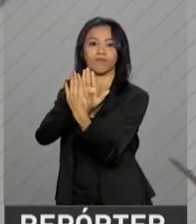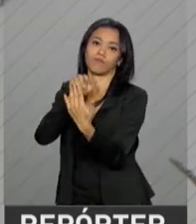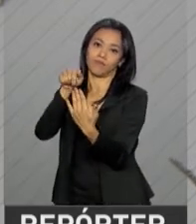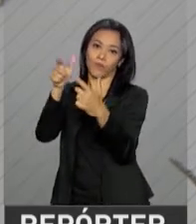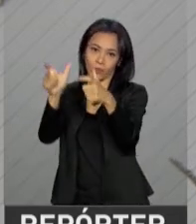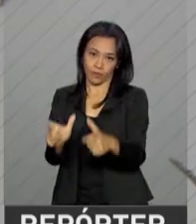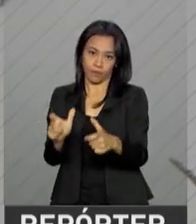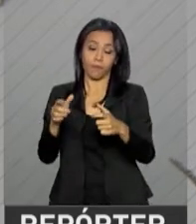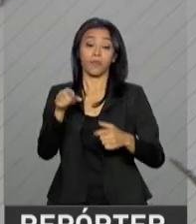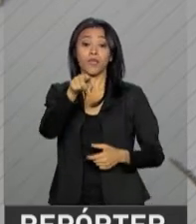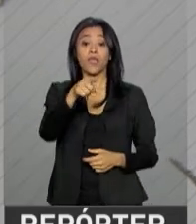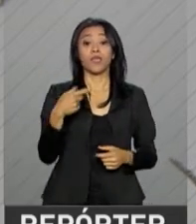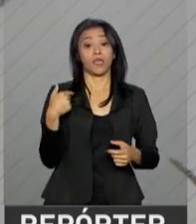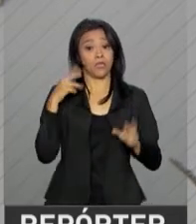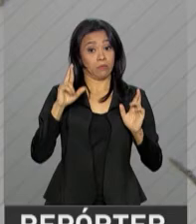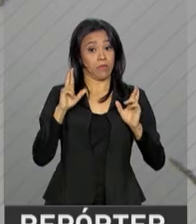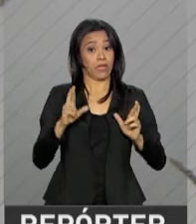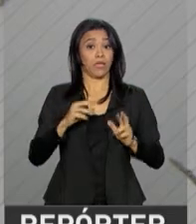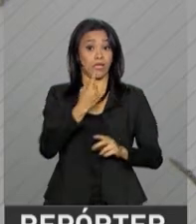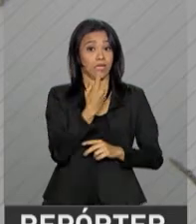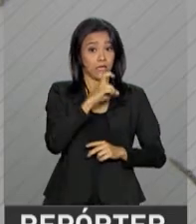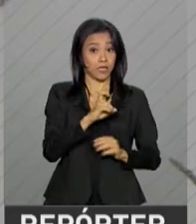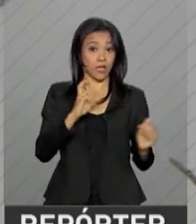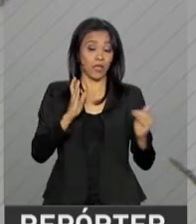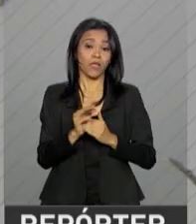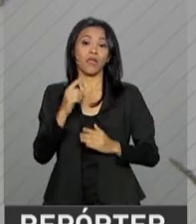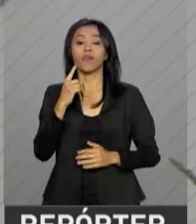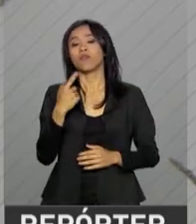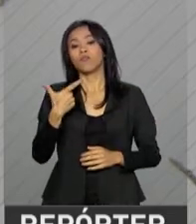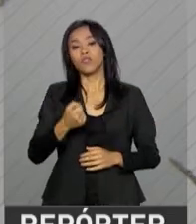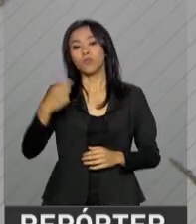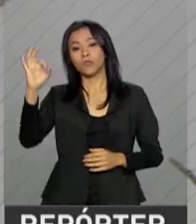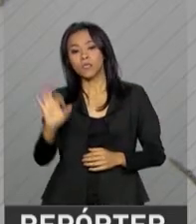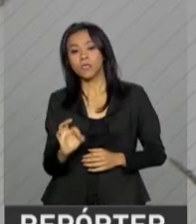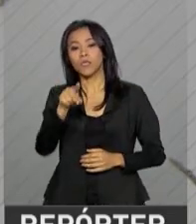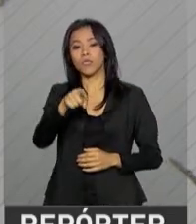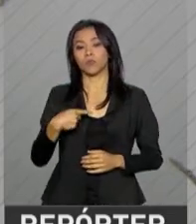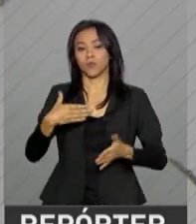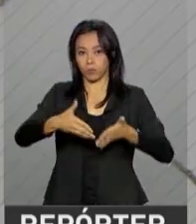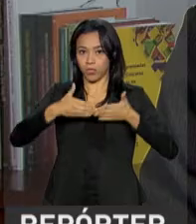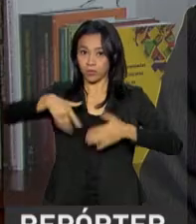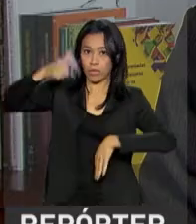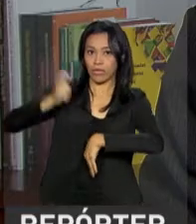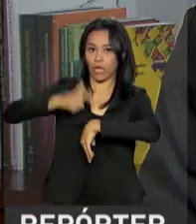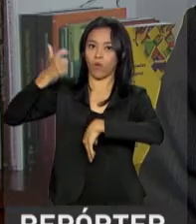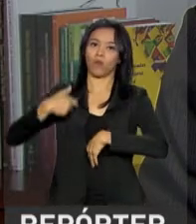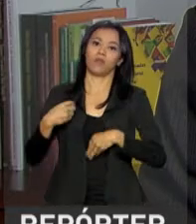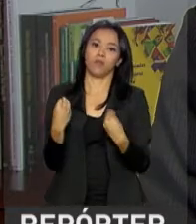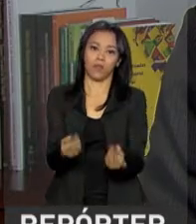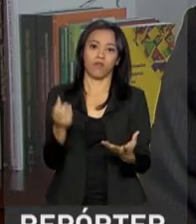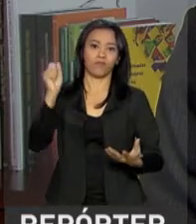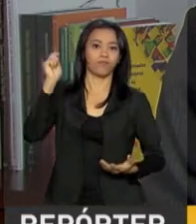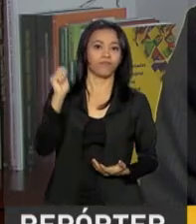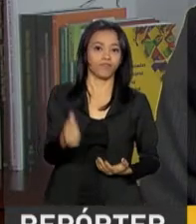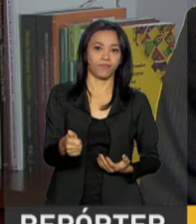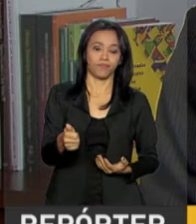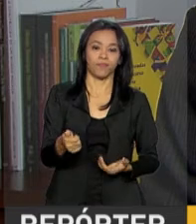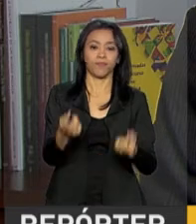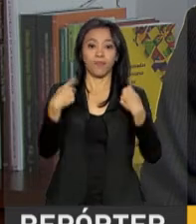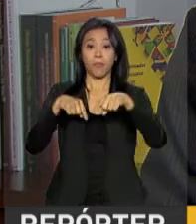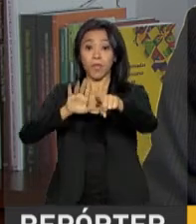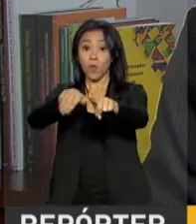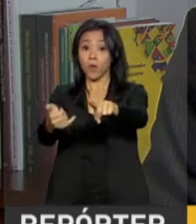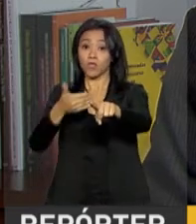inss é que cerca de 15 a 20 por cento dos requerimentos sejam concedidos na hora a partir da hora que a pessoa faz é só uma